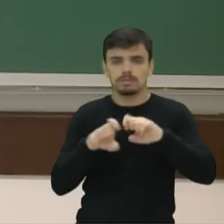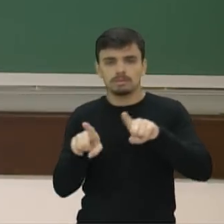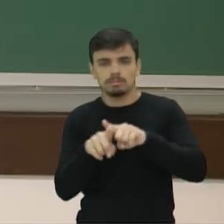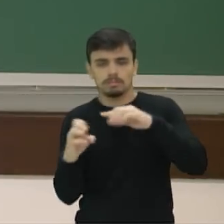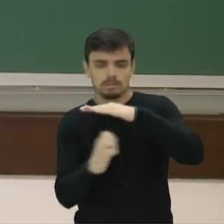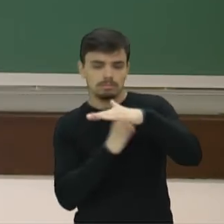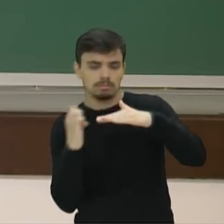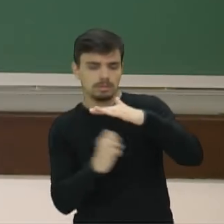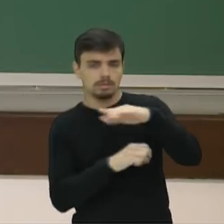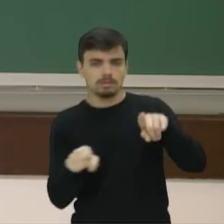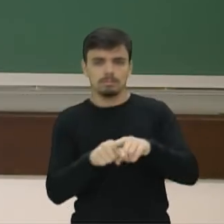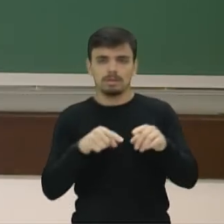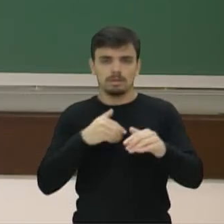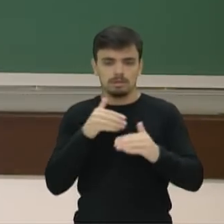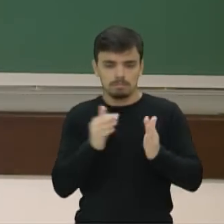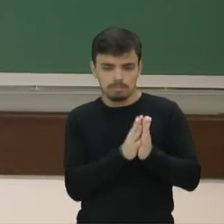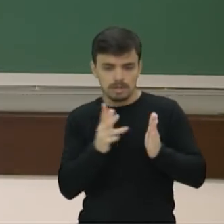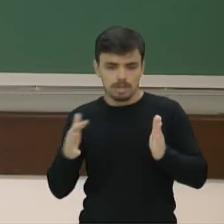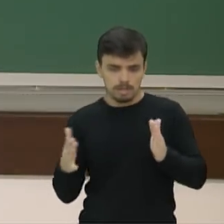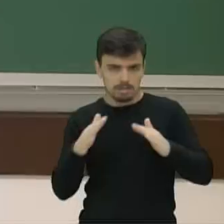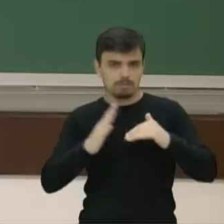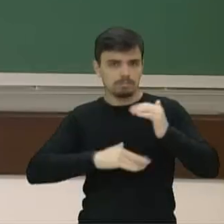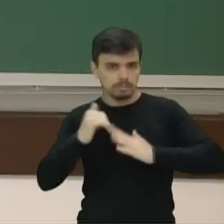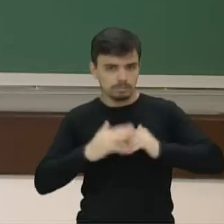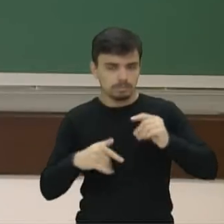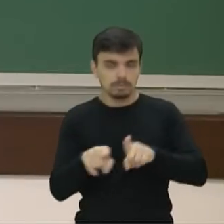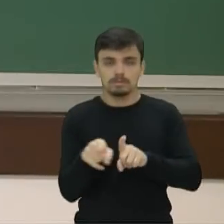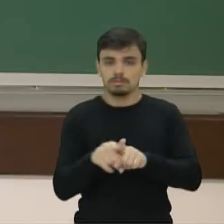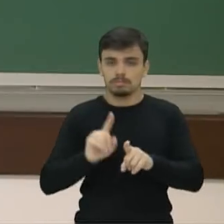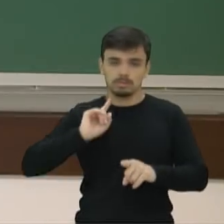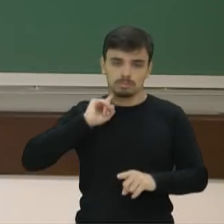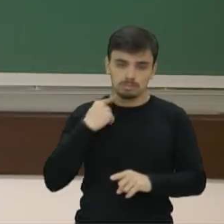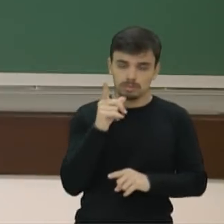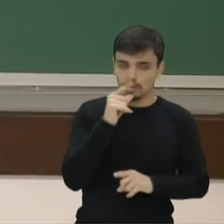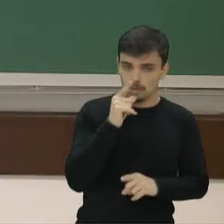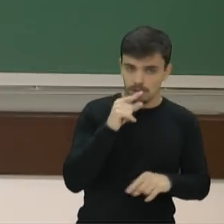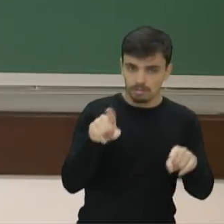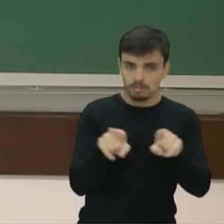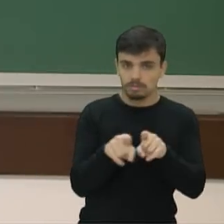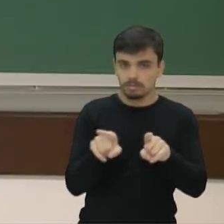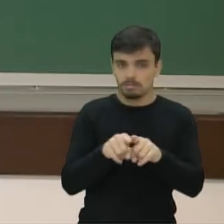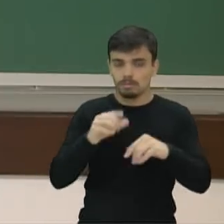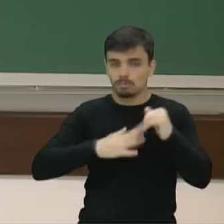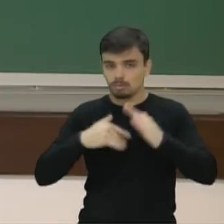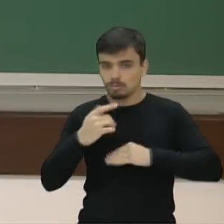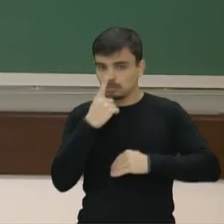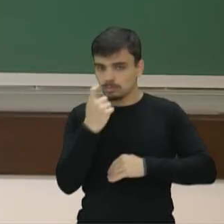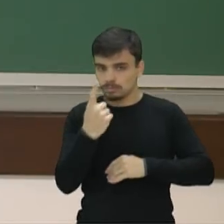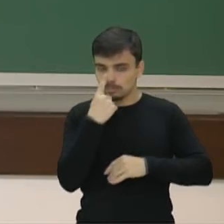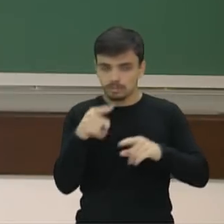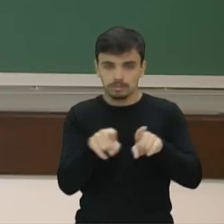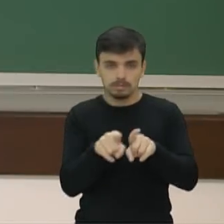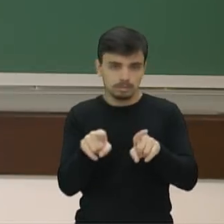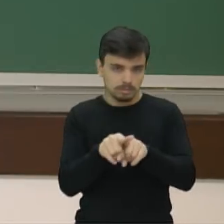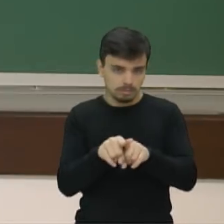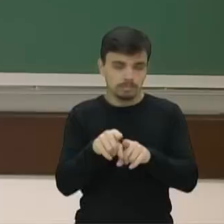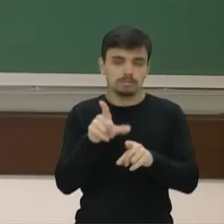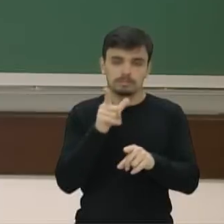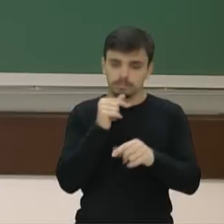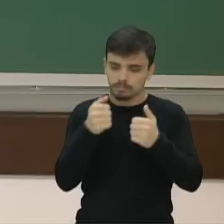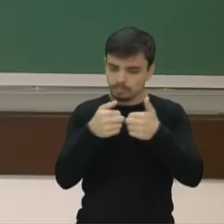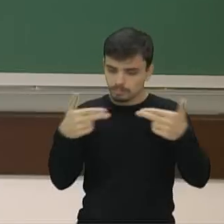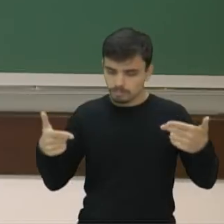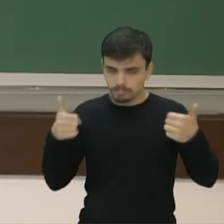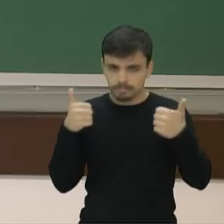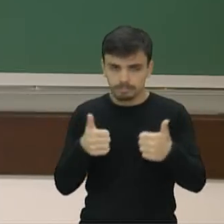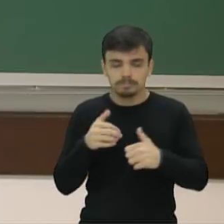as suas etapas produtivas, também contaminam água, também produzem lixos, produzem resíduos. Então é importante a